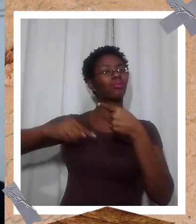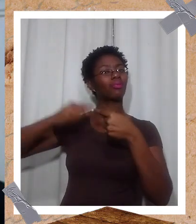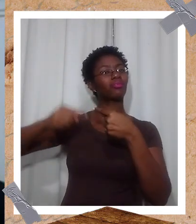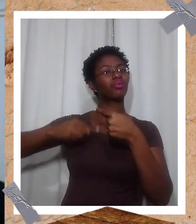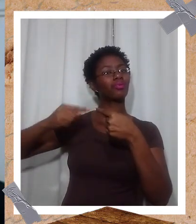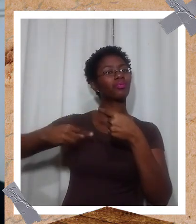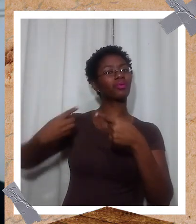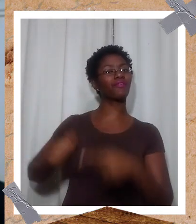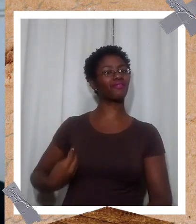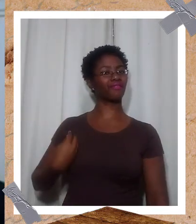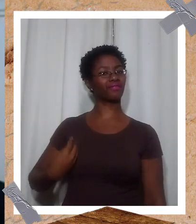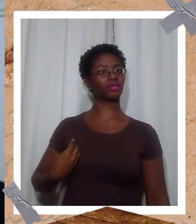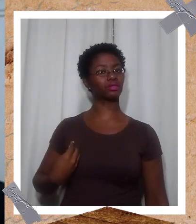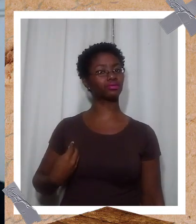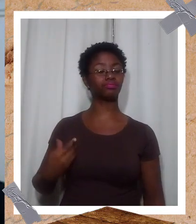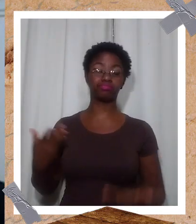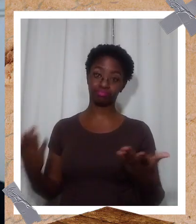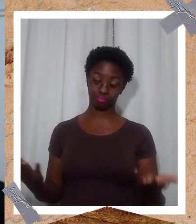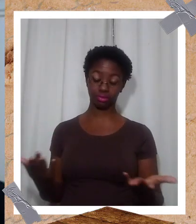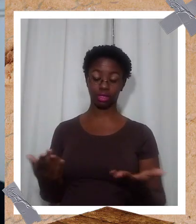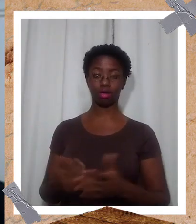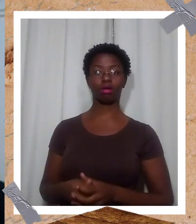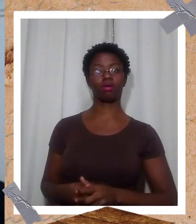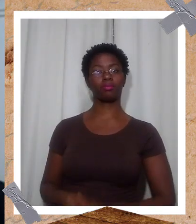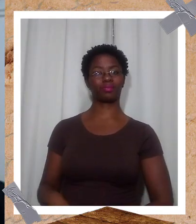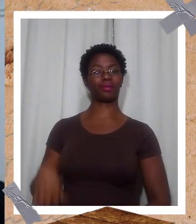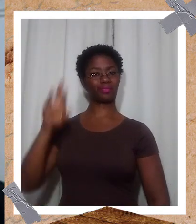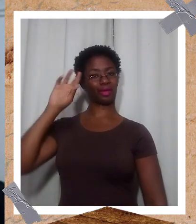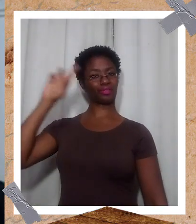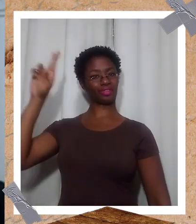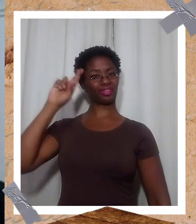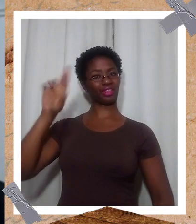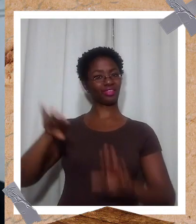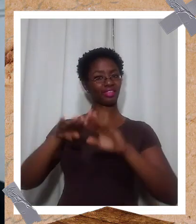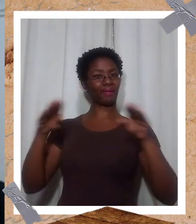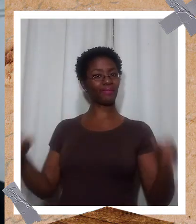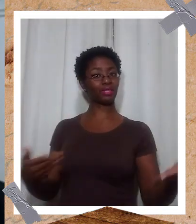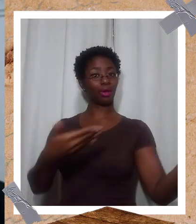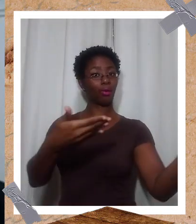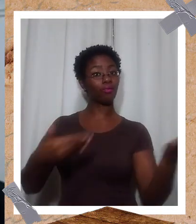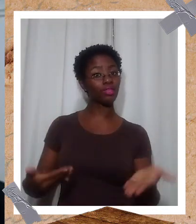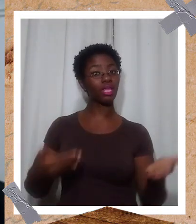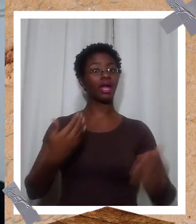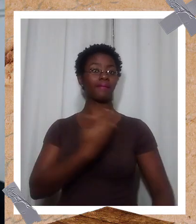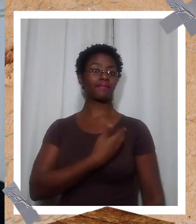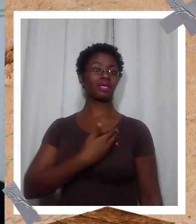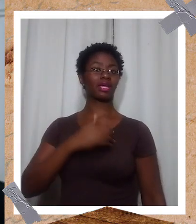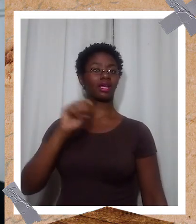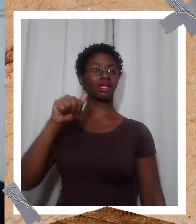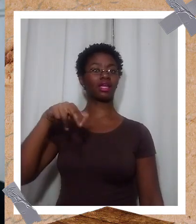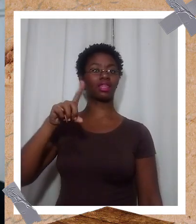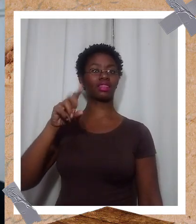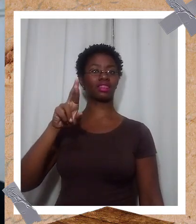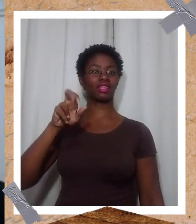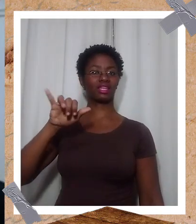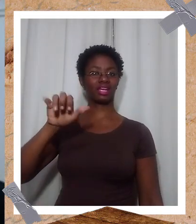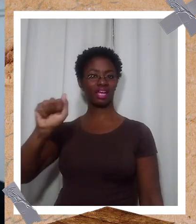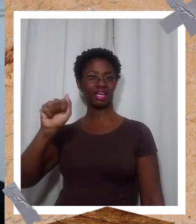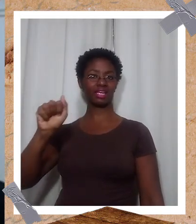vidas. E para mediar essa mesa, vou chamar a minha amiga Andréia Coutinho. Ela